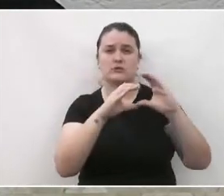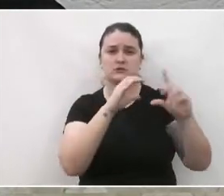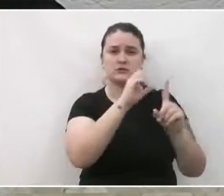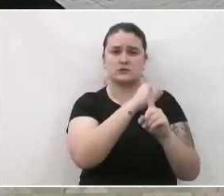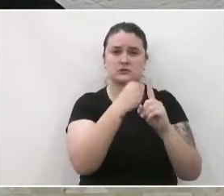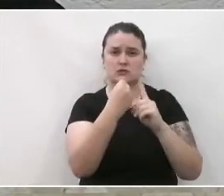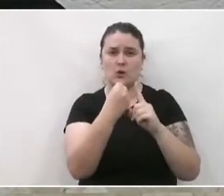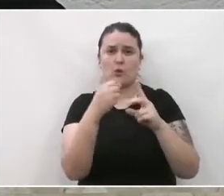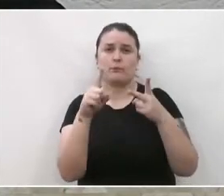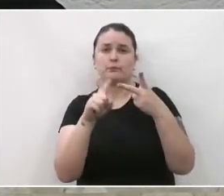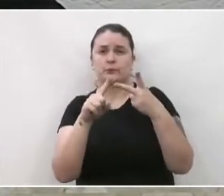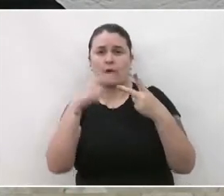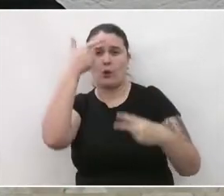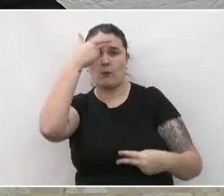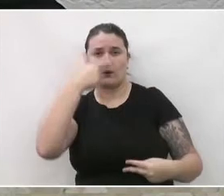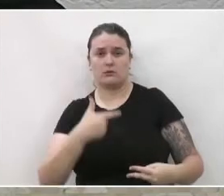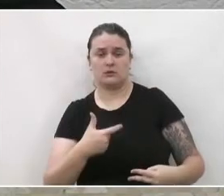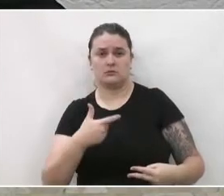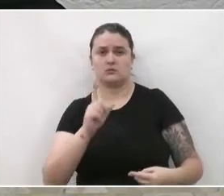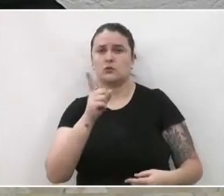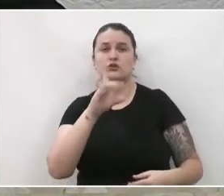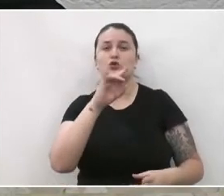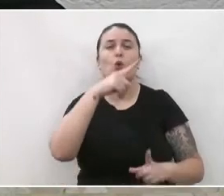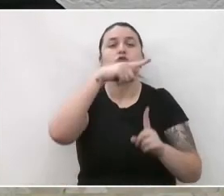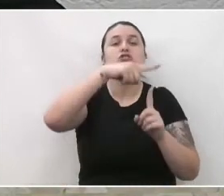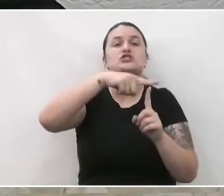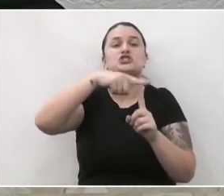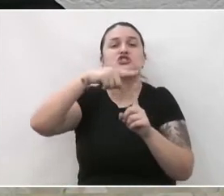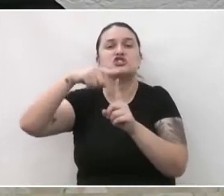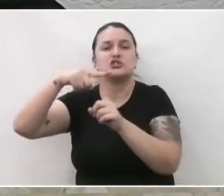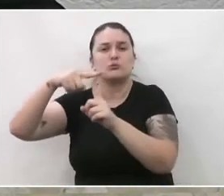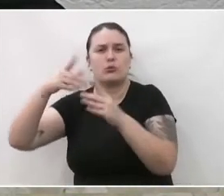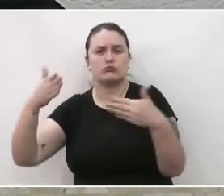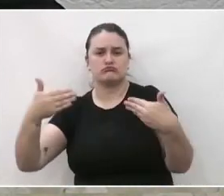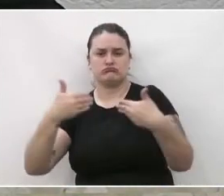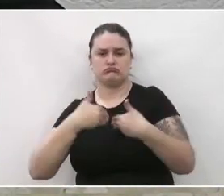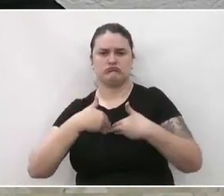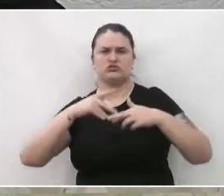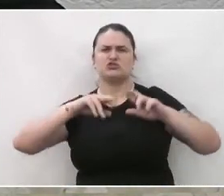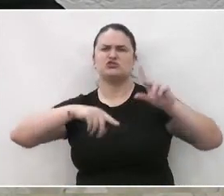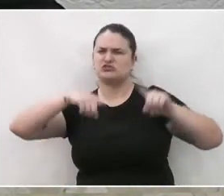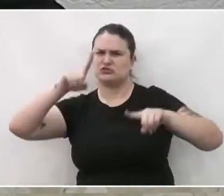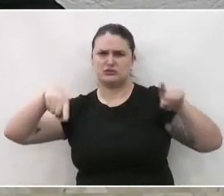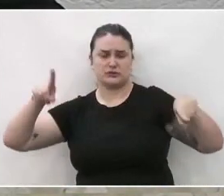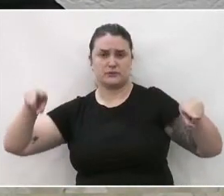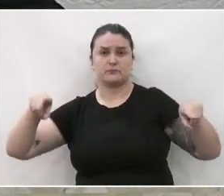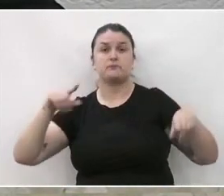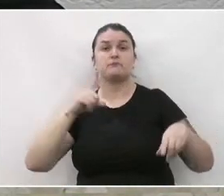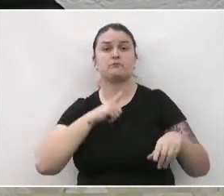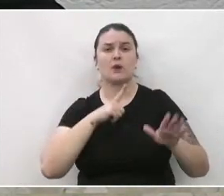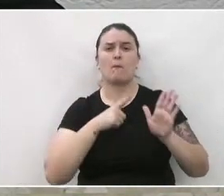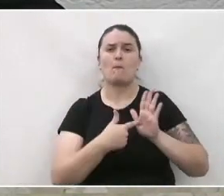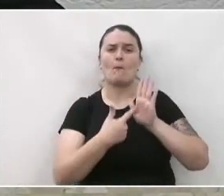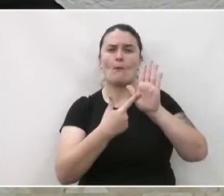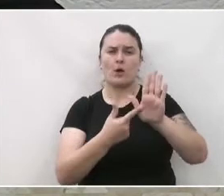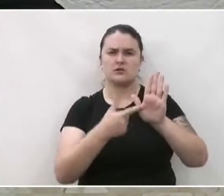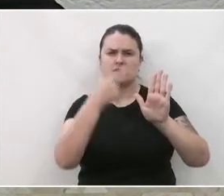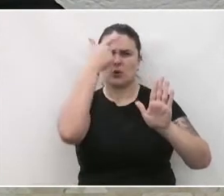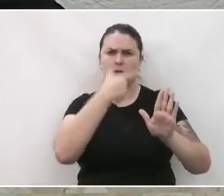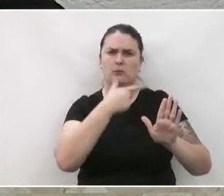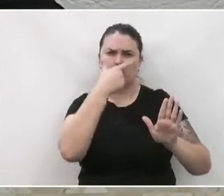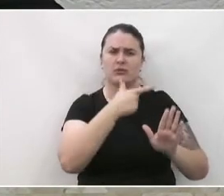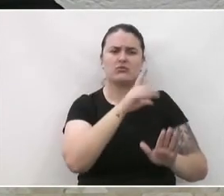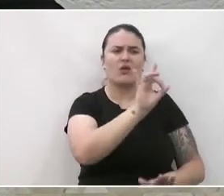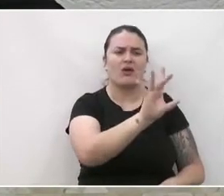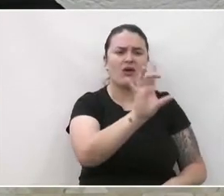e comportamento. Não há só um tipo de autismo, mas muitos subtipos, que se manifestam de uma maneira única em